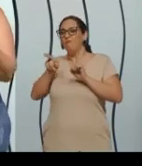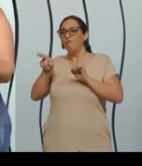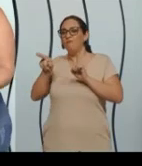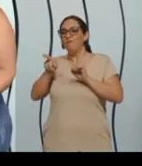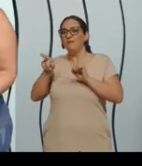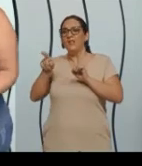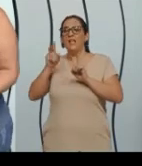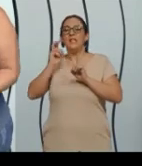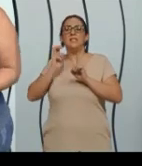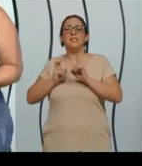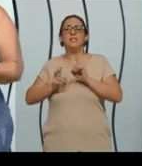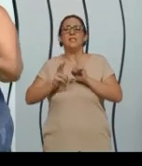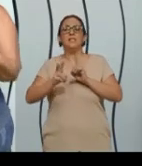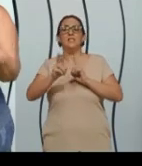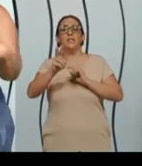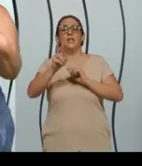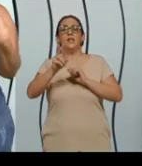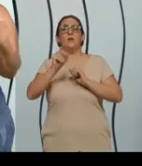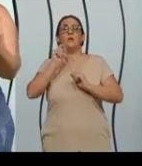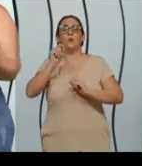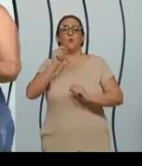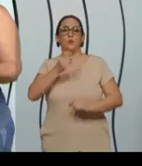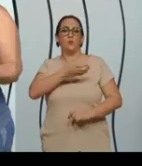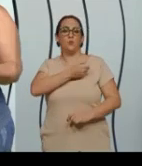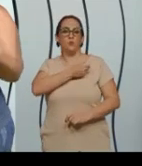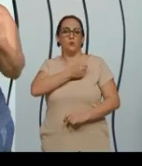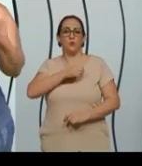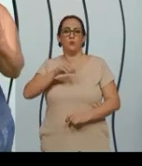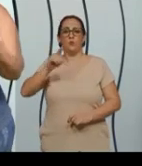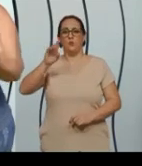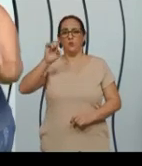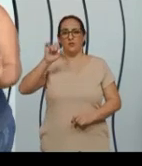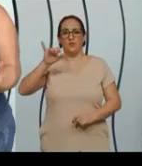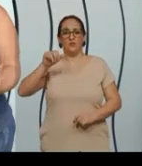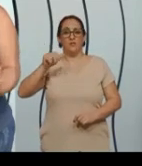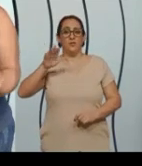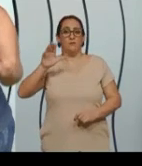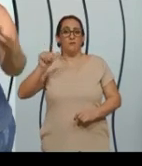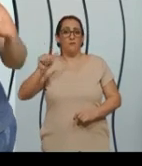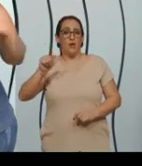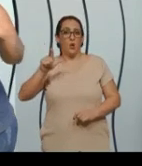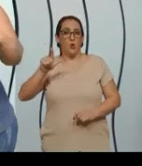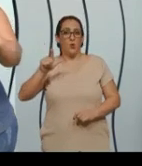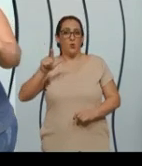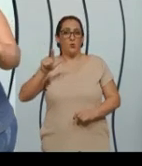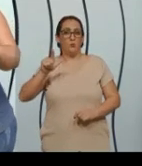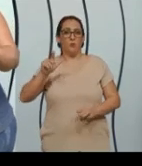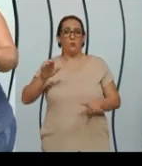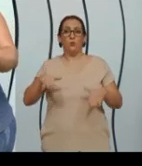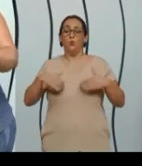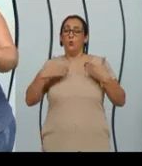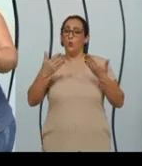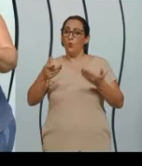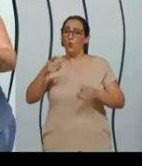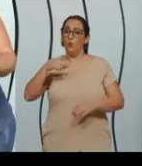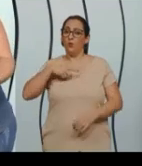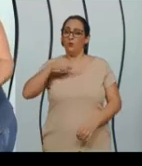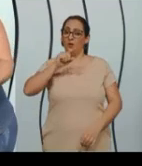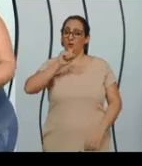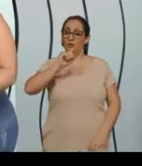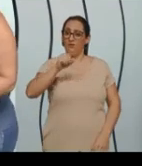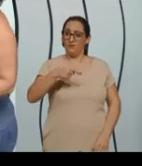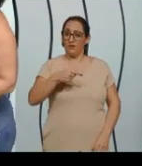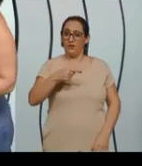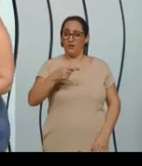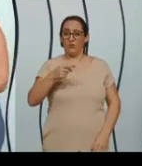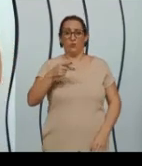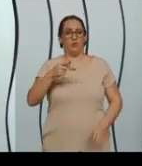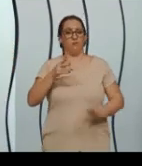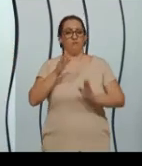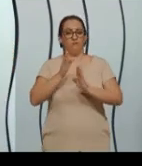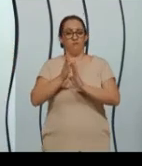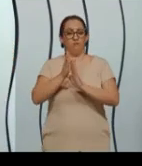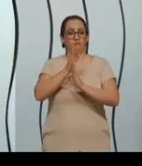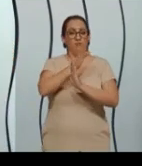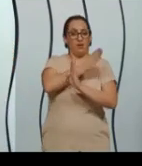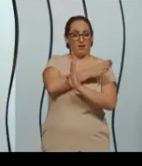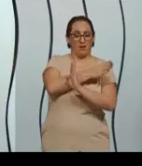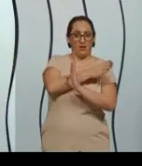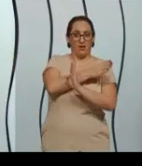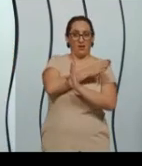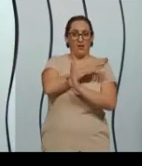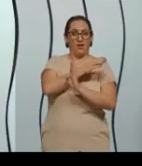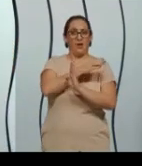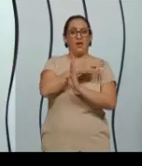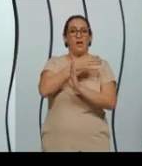com número decimal. Como que é lido isso? Onde que é vírgula, eu vou falar a palavra inteiro. Então, no caso, eu